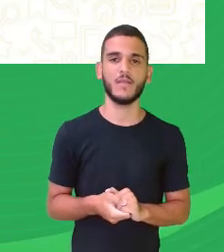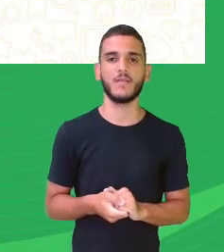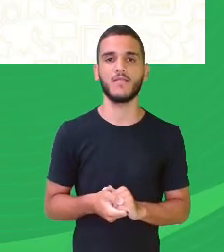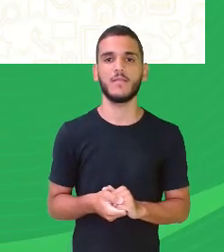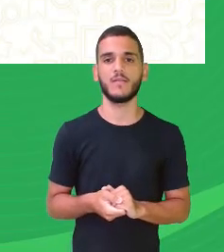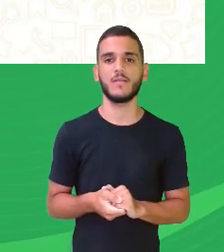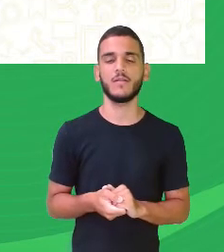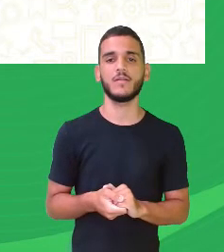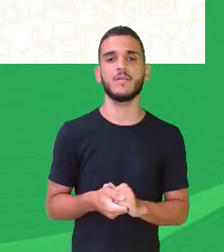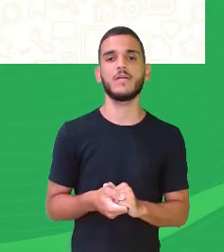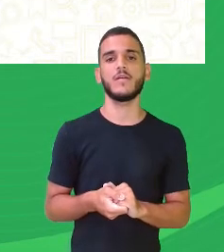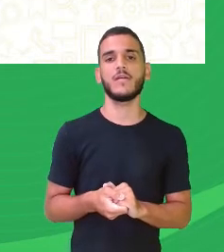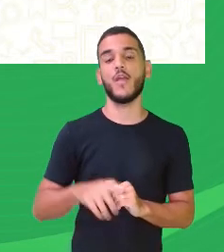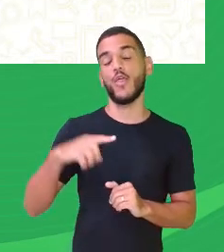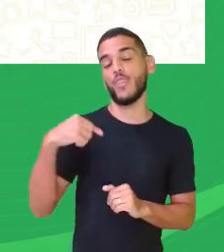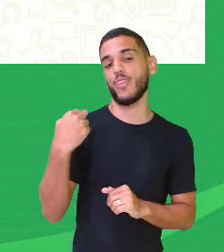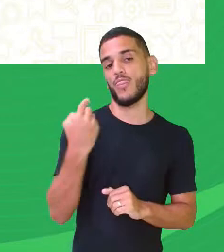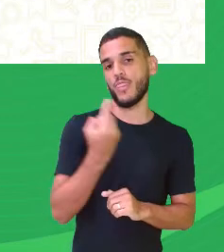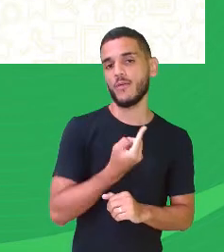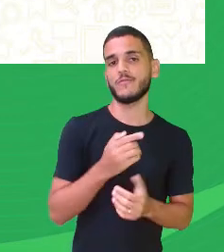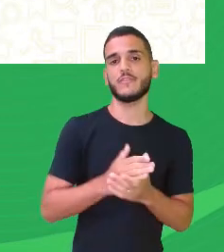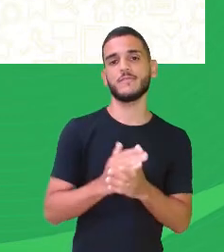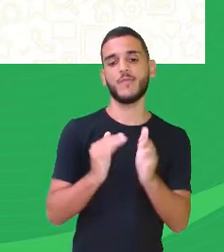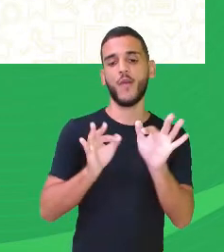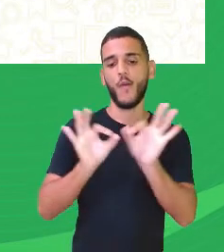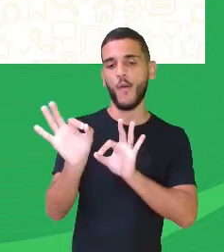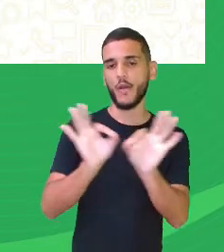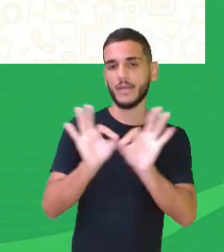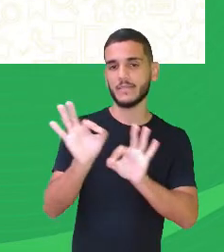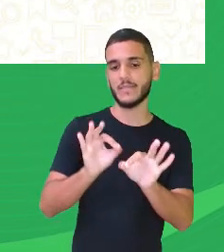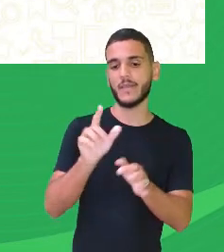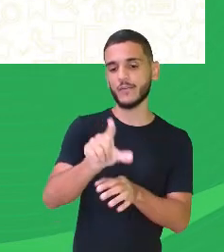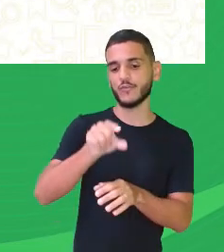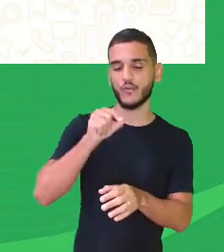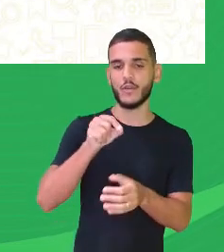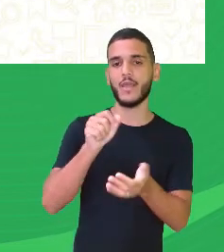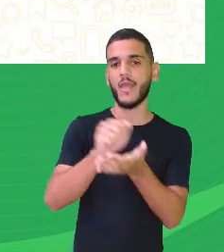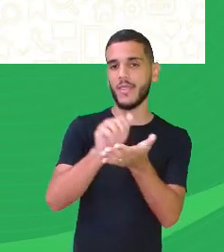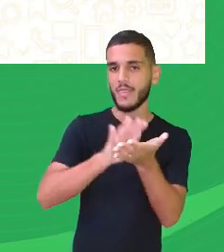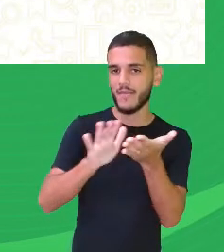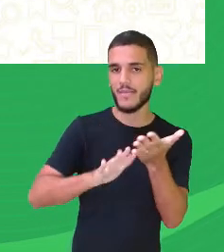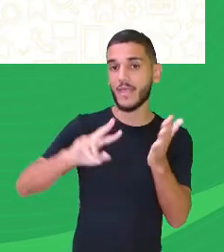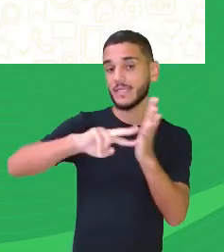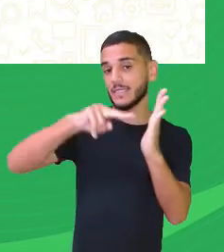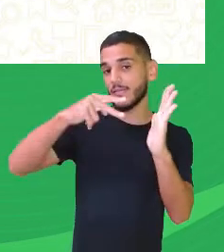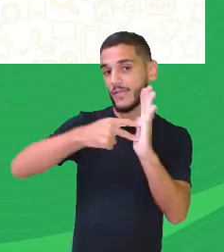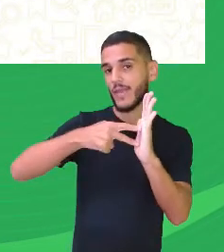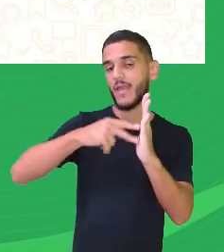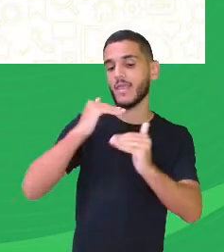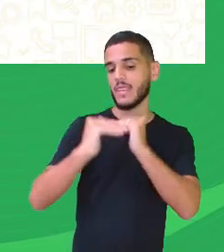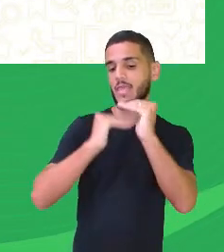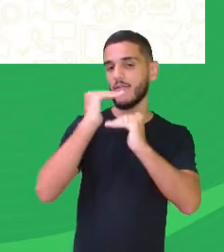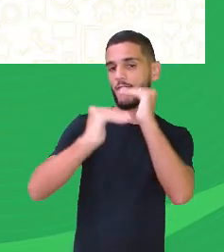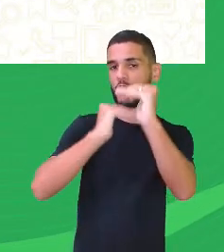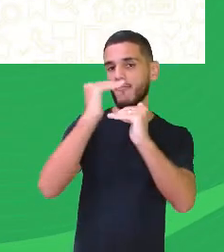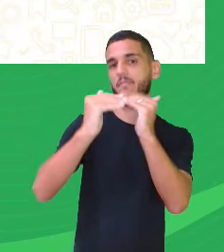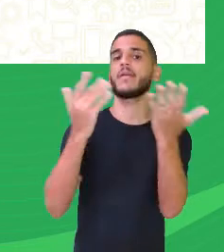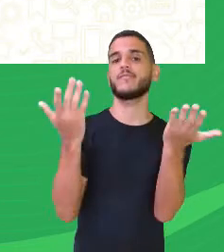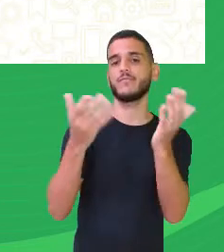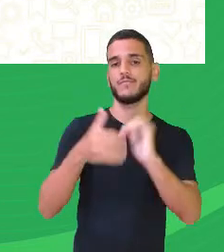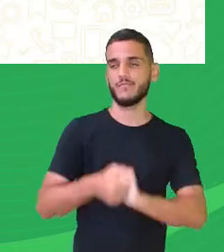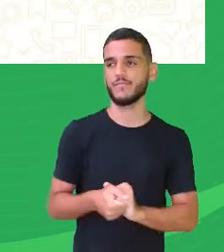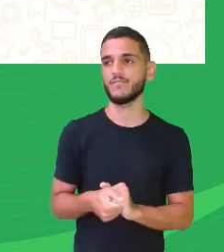vai dimensionar, a gente vai escolher as atividades que sejam significativas para o desenvolvimento desse aspecto,